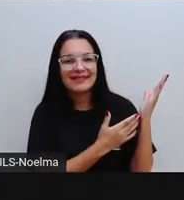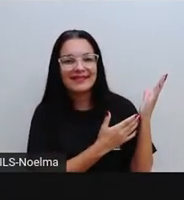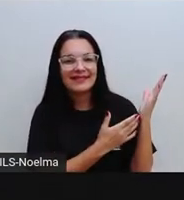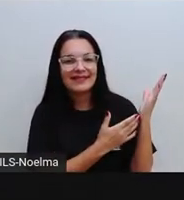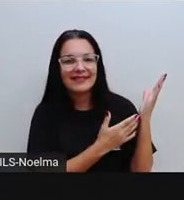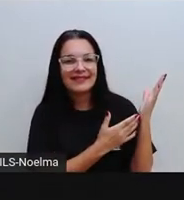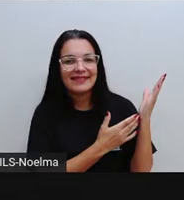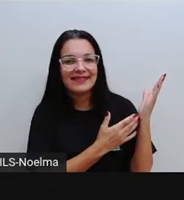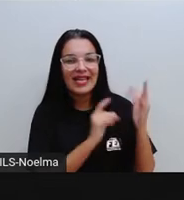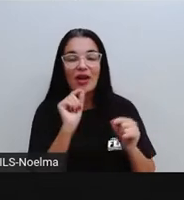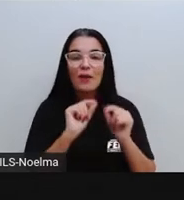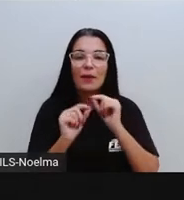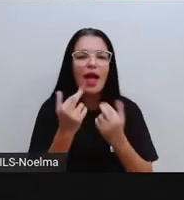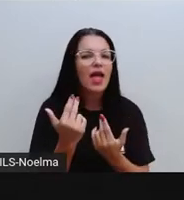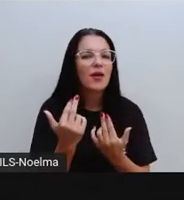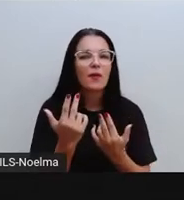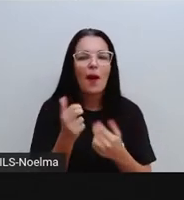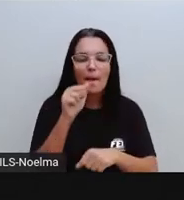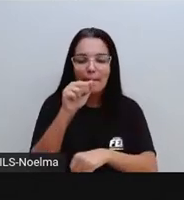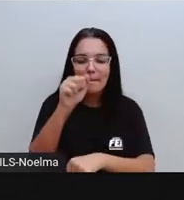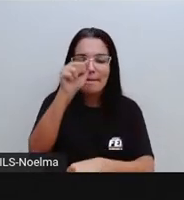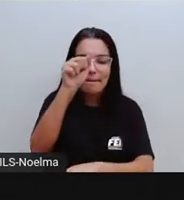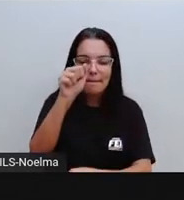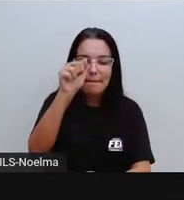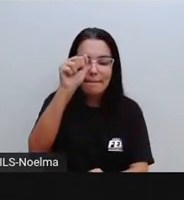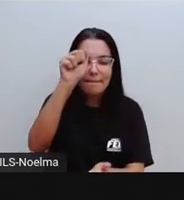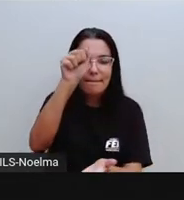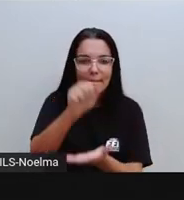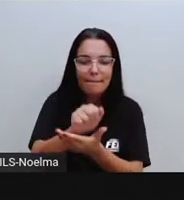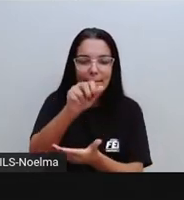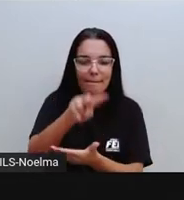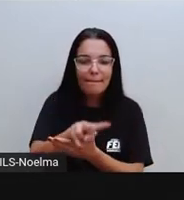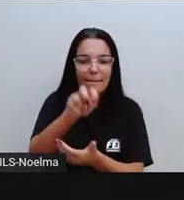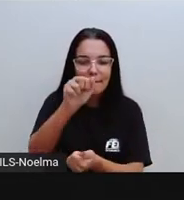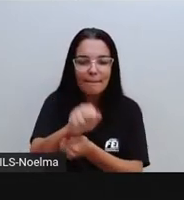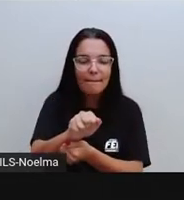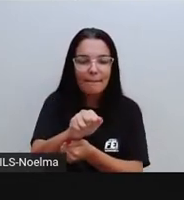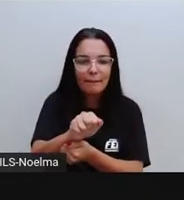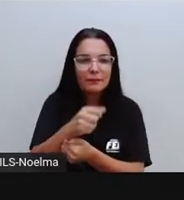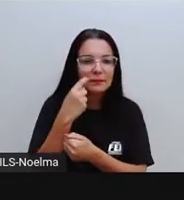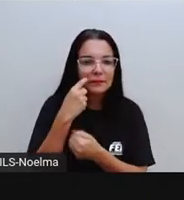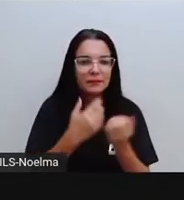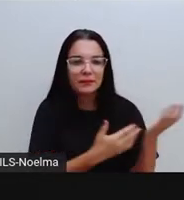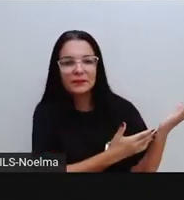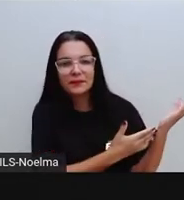Jokenpô é a mesma brincadeira pedra, papel, tesoura. Olha só como funciona.